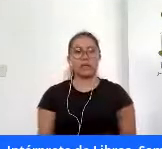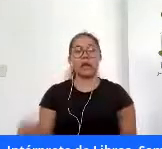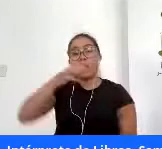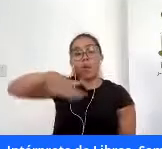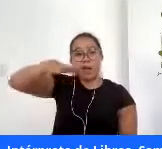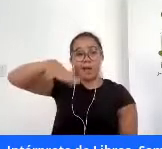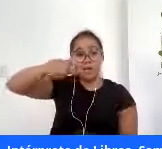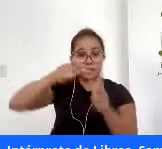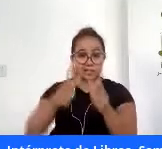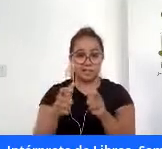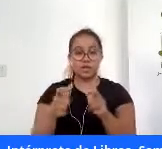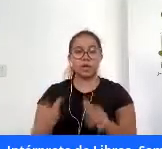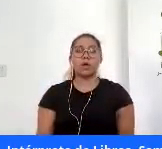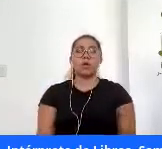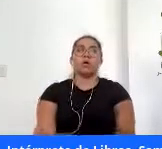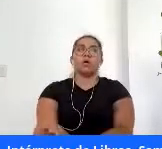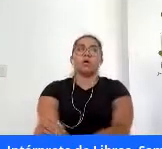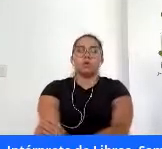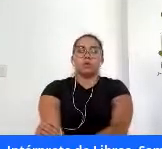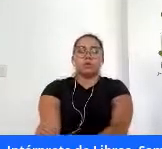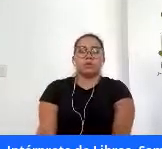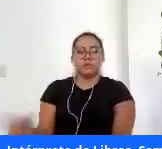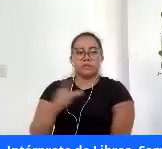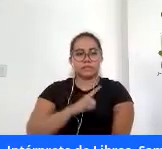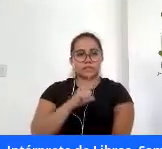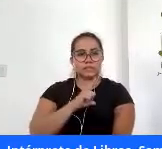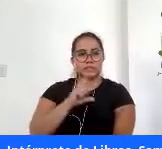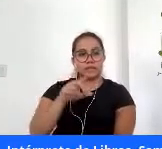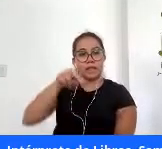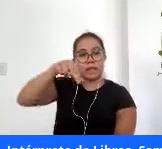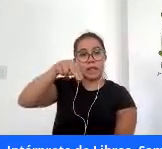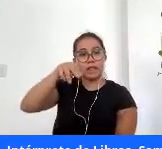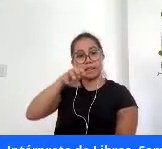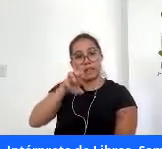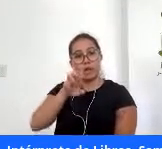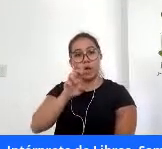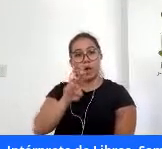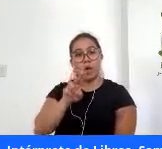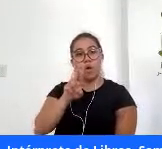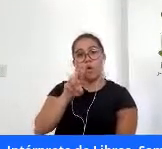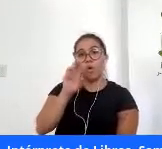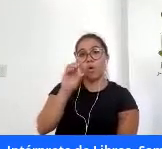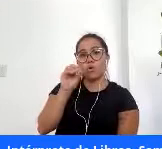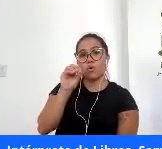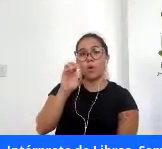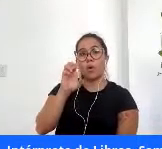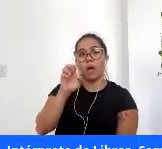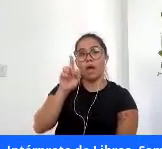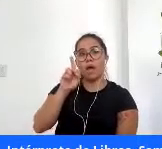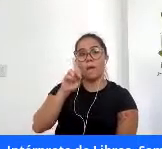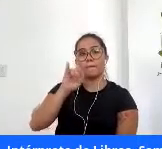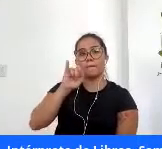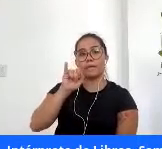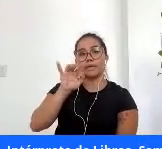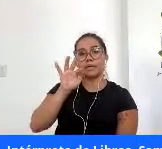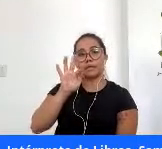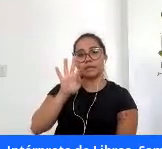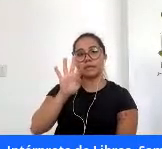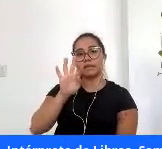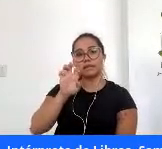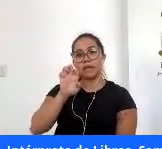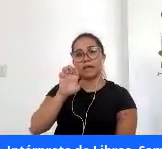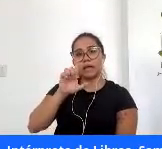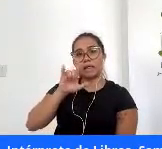região que é formada pelo neuroepitélio olfatório, que vai conter esses receptores que vão captar